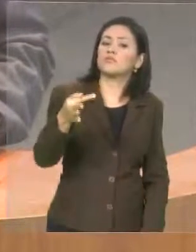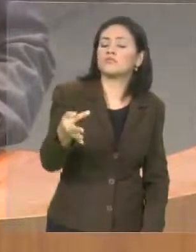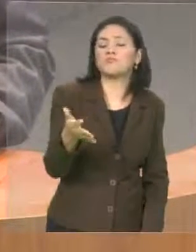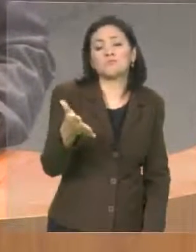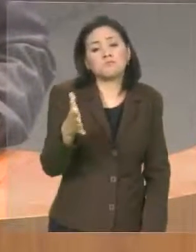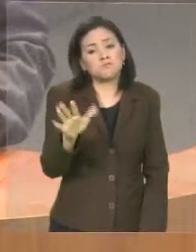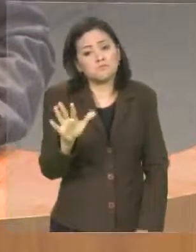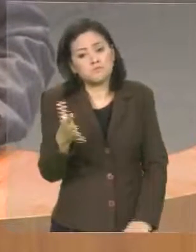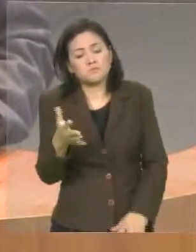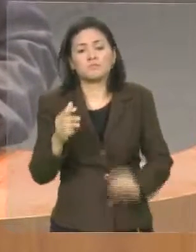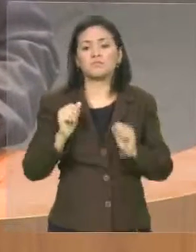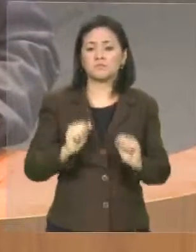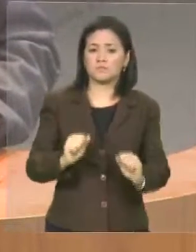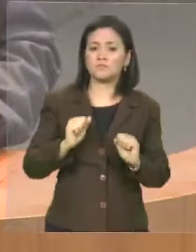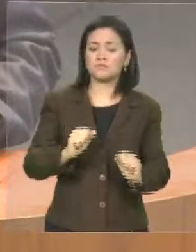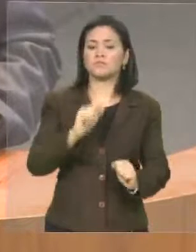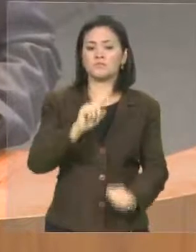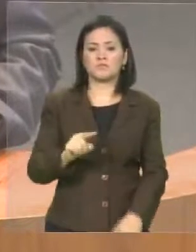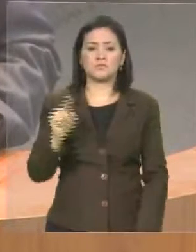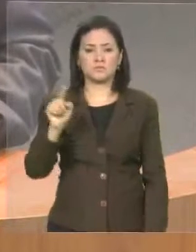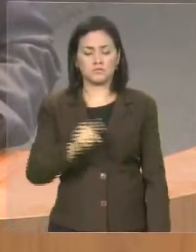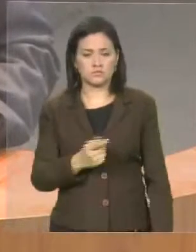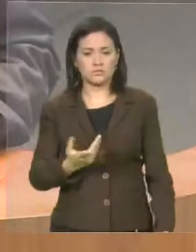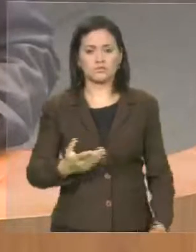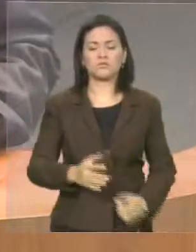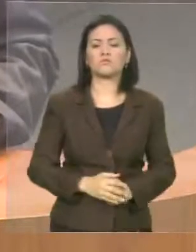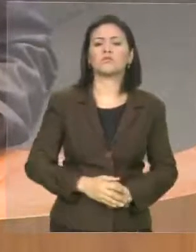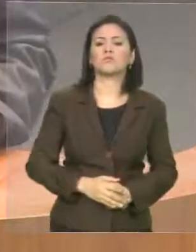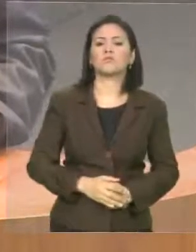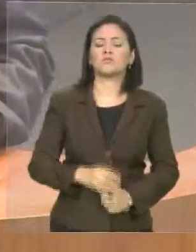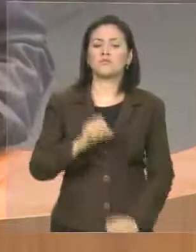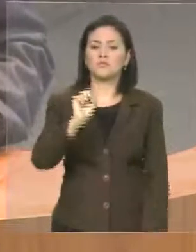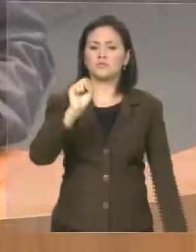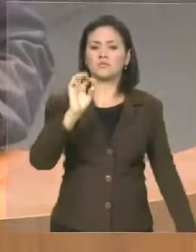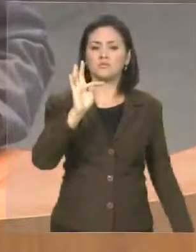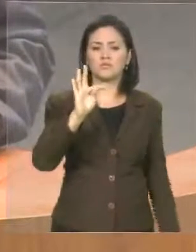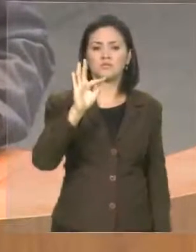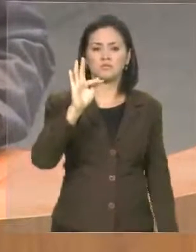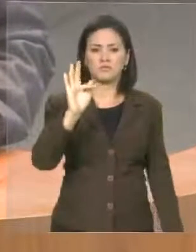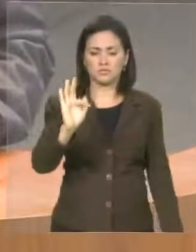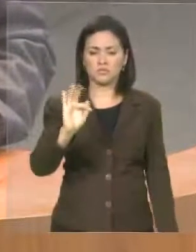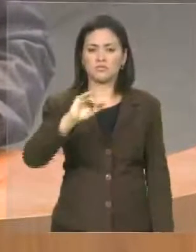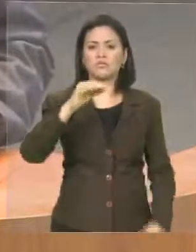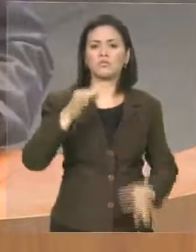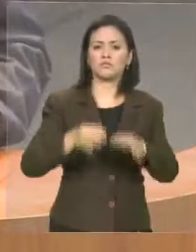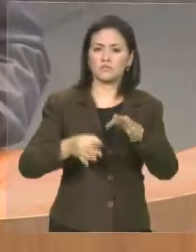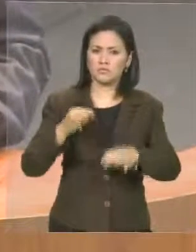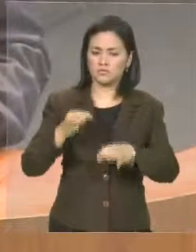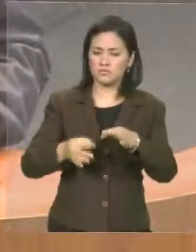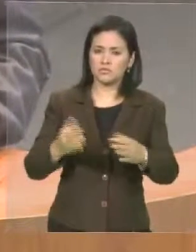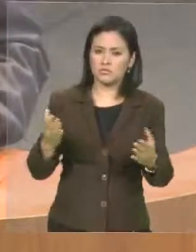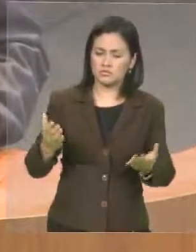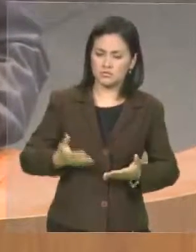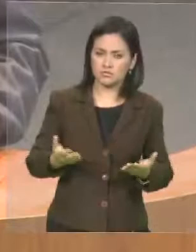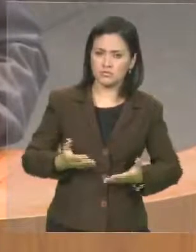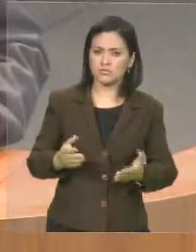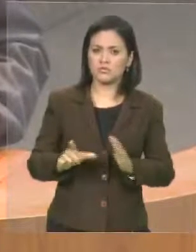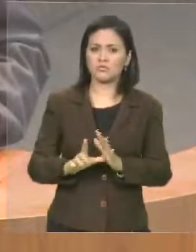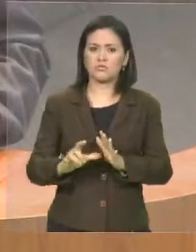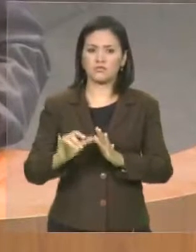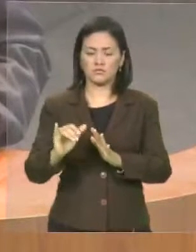estadual do estado do Ceará, número 15.299, de 2013, referente